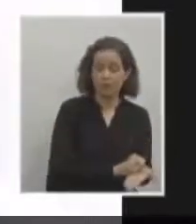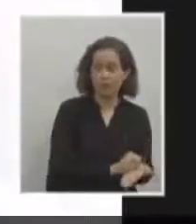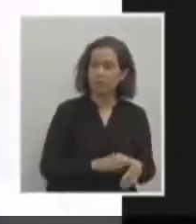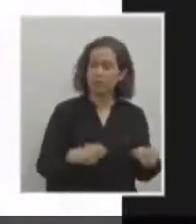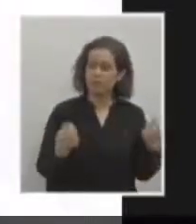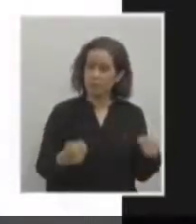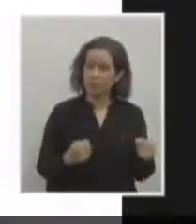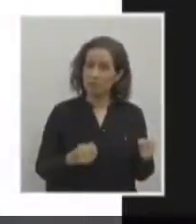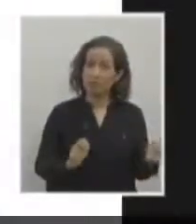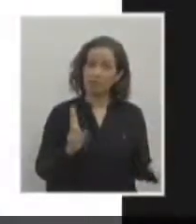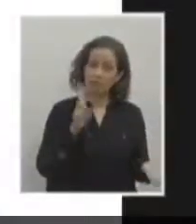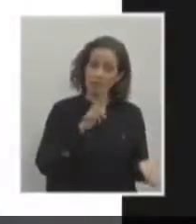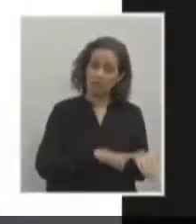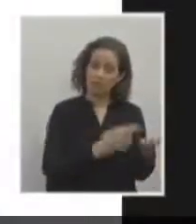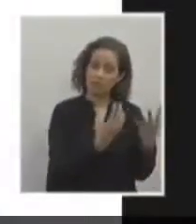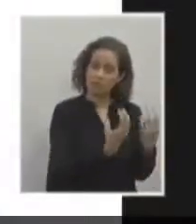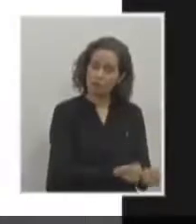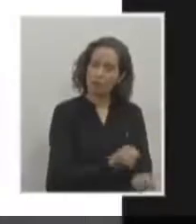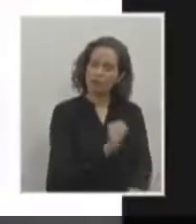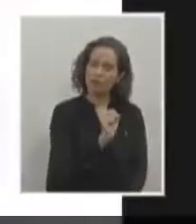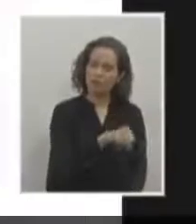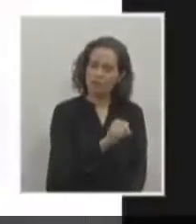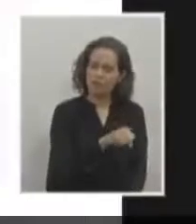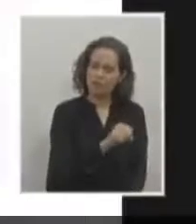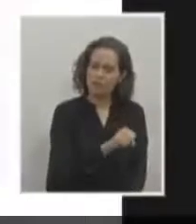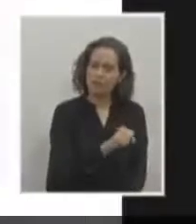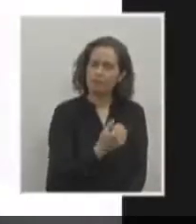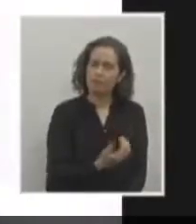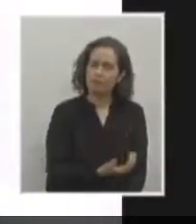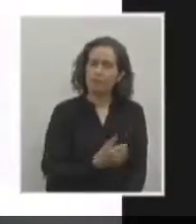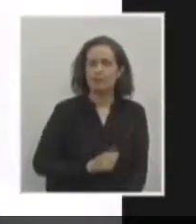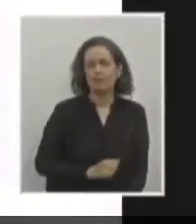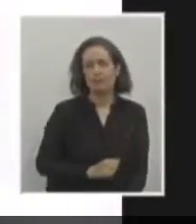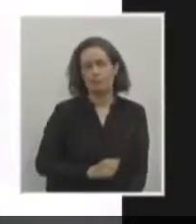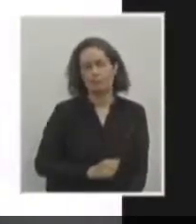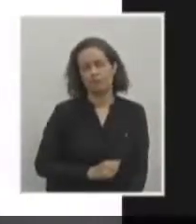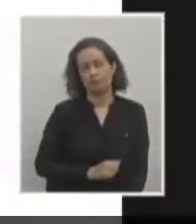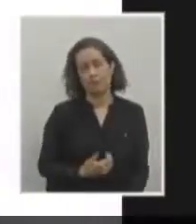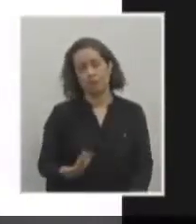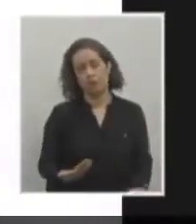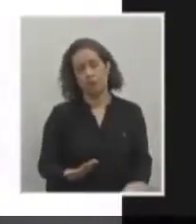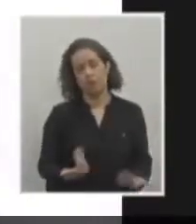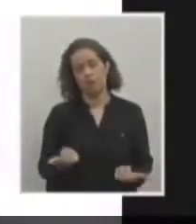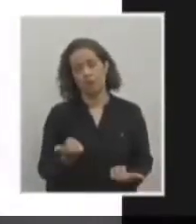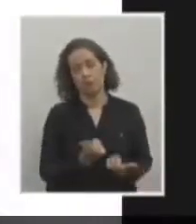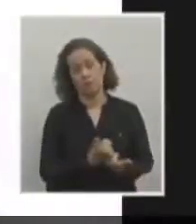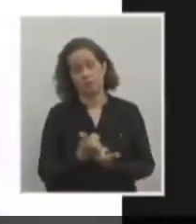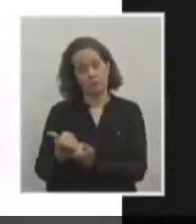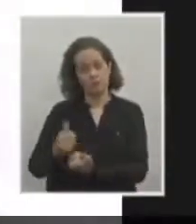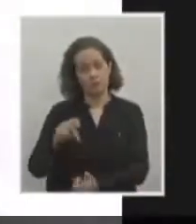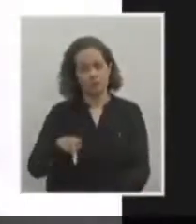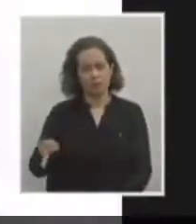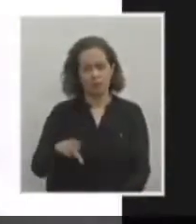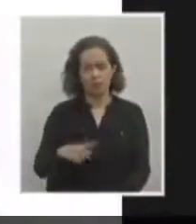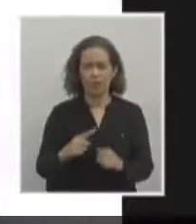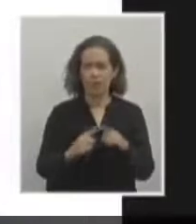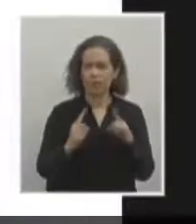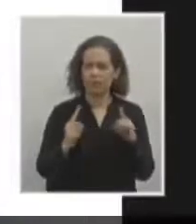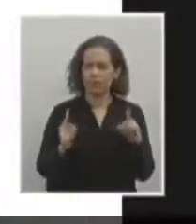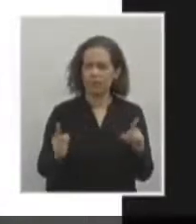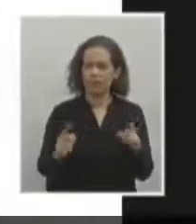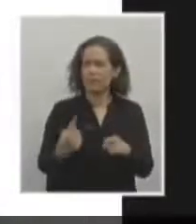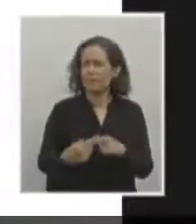sim, a questão como professor de apoio. Eles podem assumir. Mas existem critérios. Por